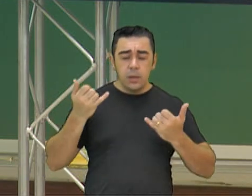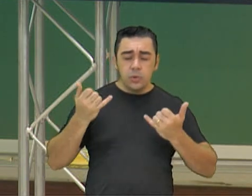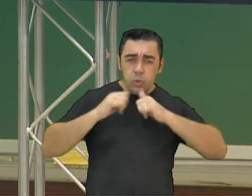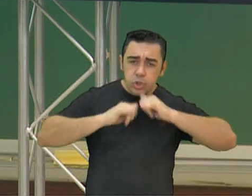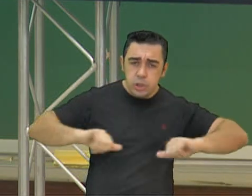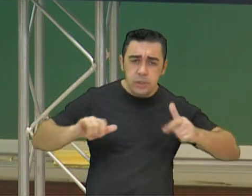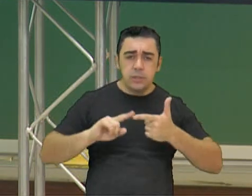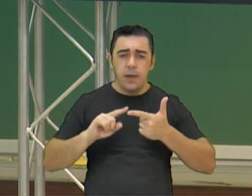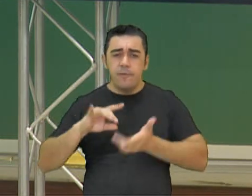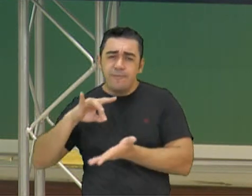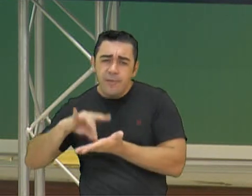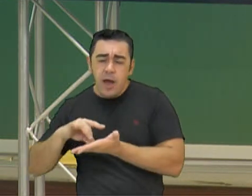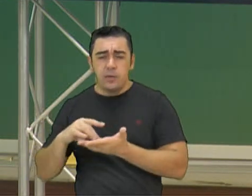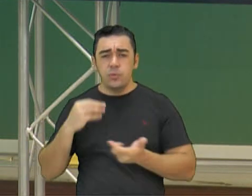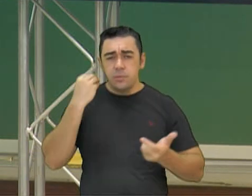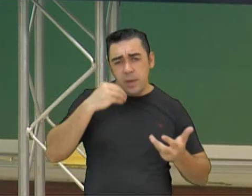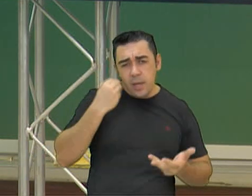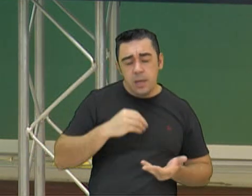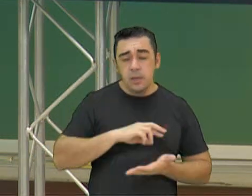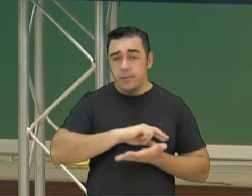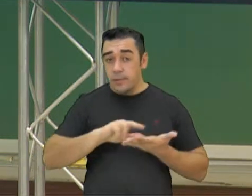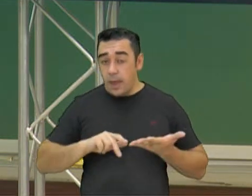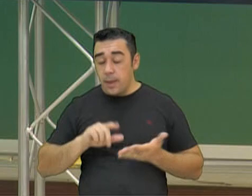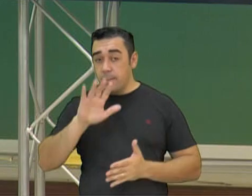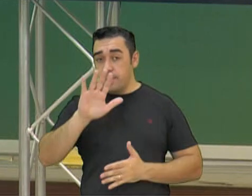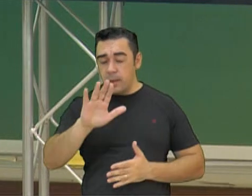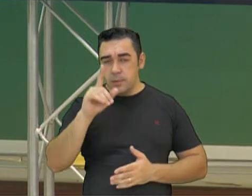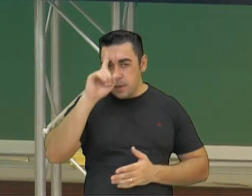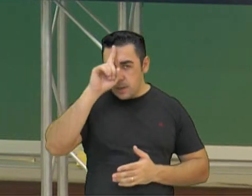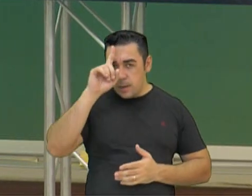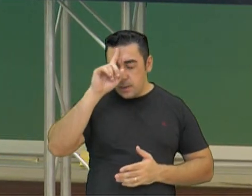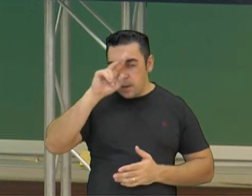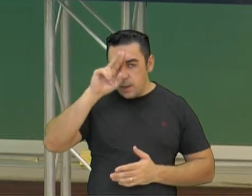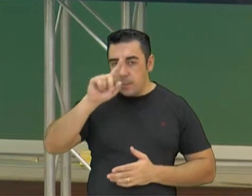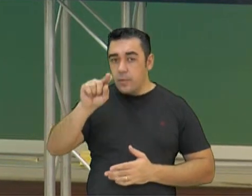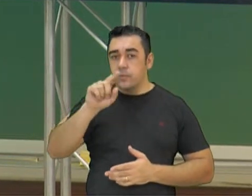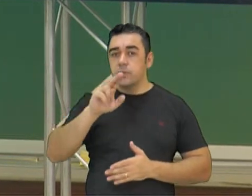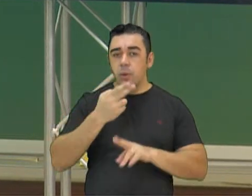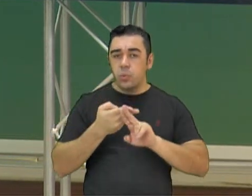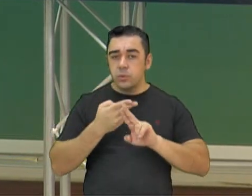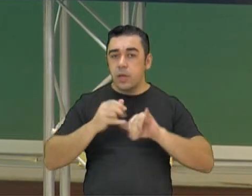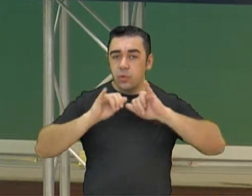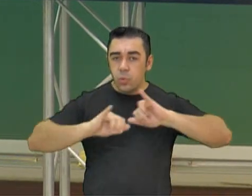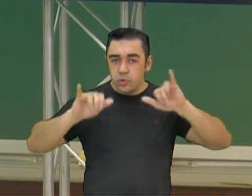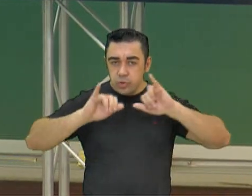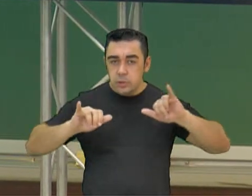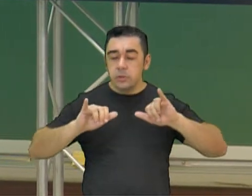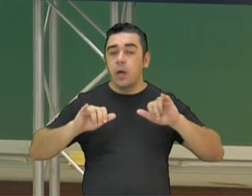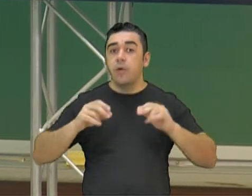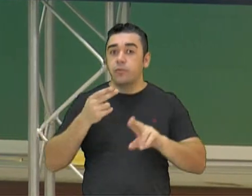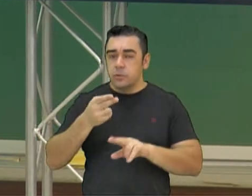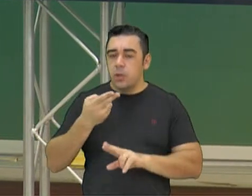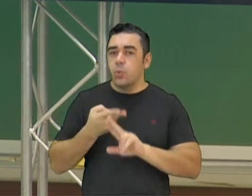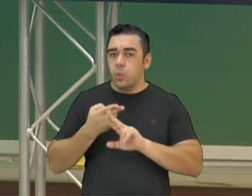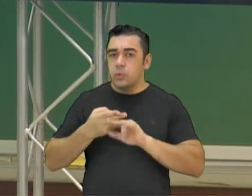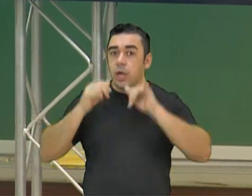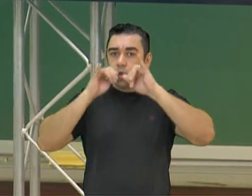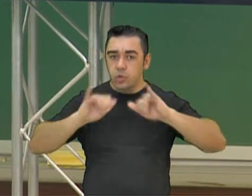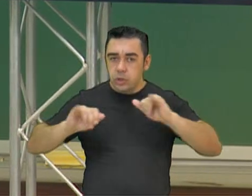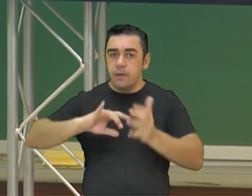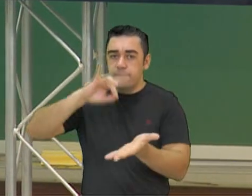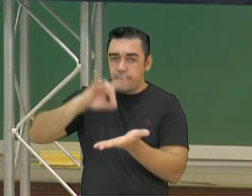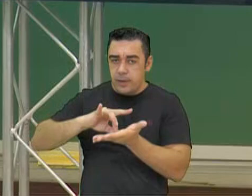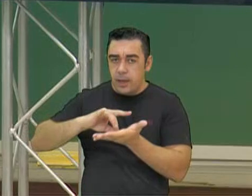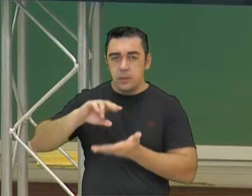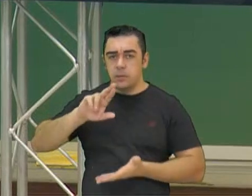enfim, uma série de ideias. Só lembrando que se você usar notícias, use notícias confiáveis, né? Nada de fake news,